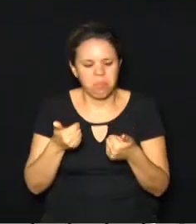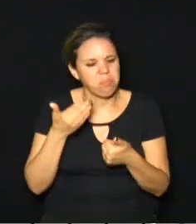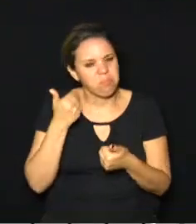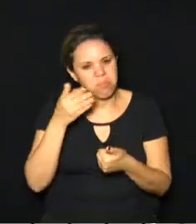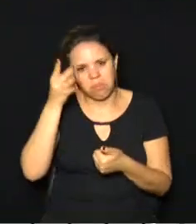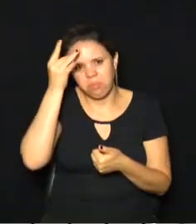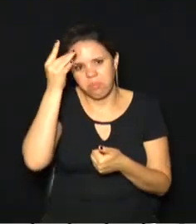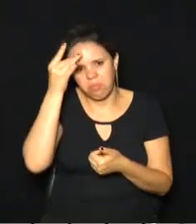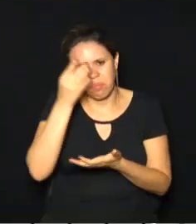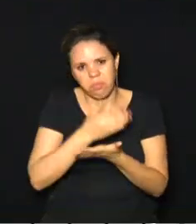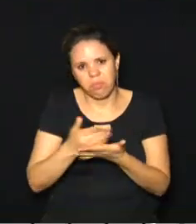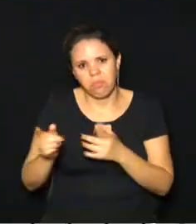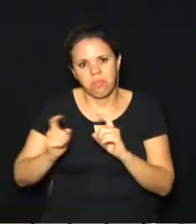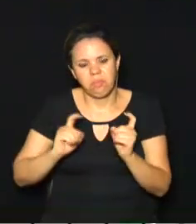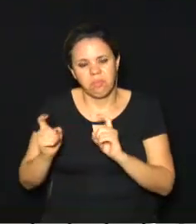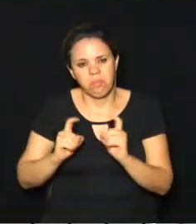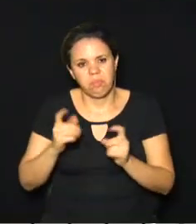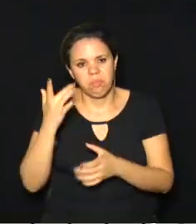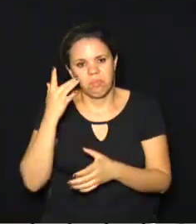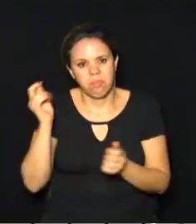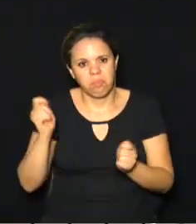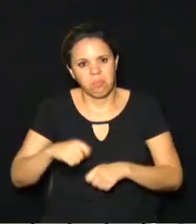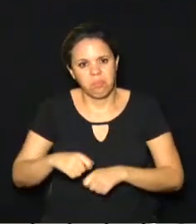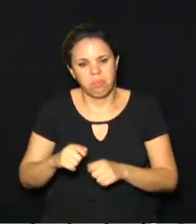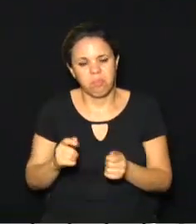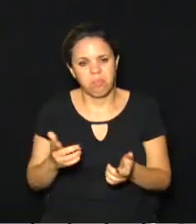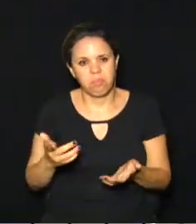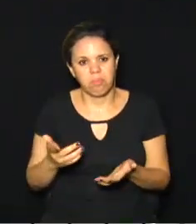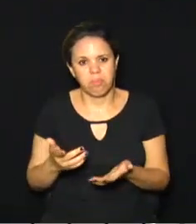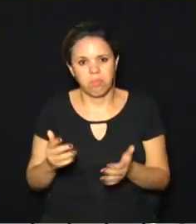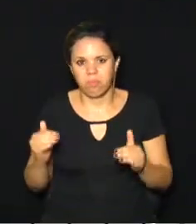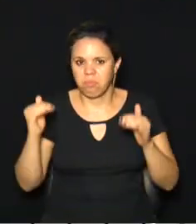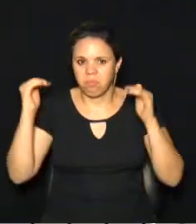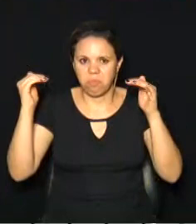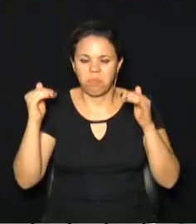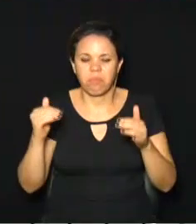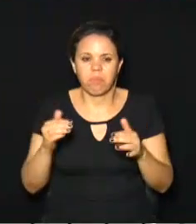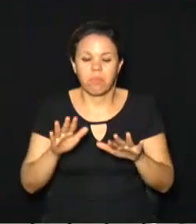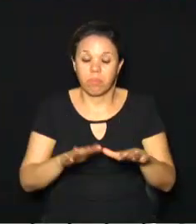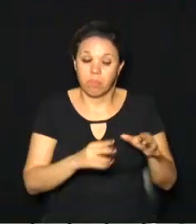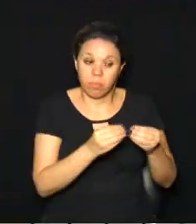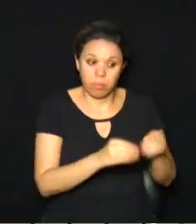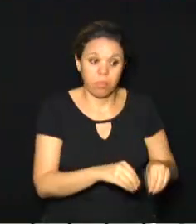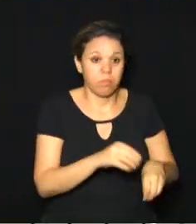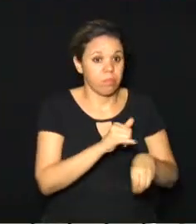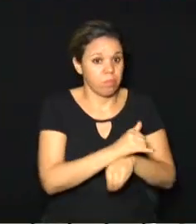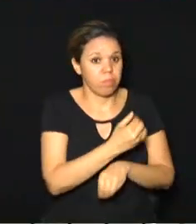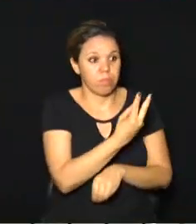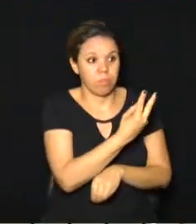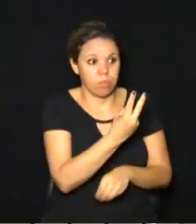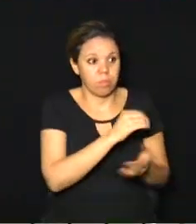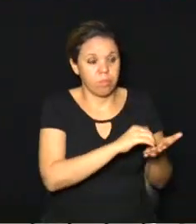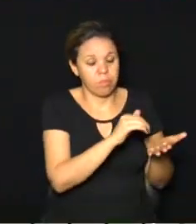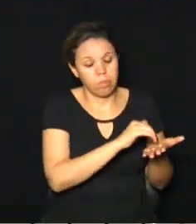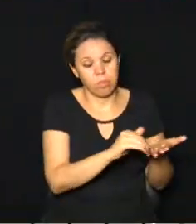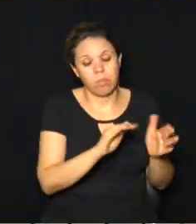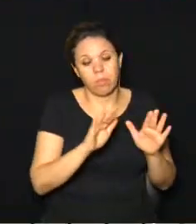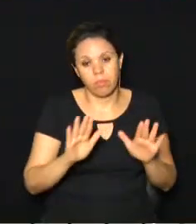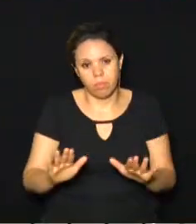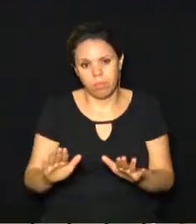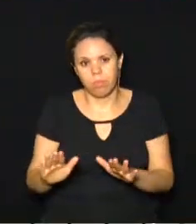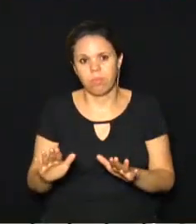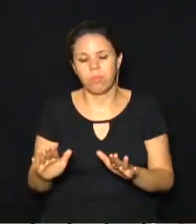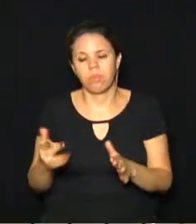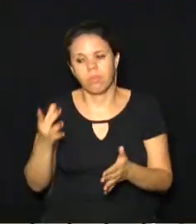a reunião achando que ela poderia ter ficado muito... Ela ficou realmente prejudicada com a ausência das secretarias, mas eu